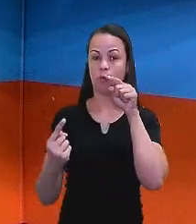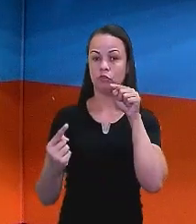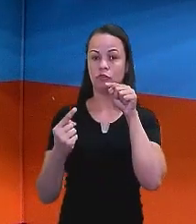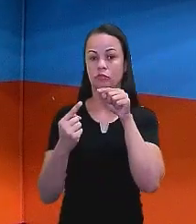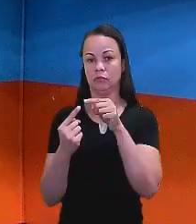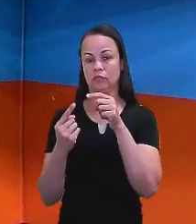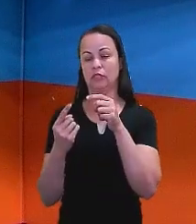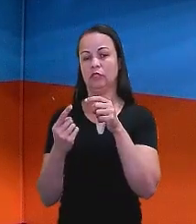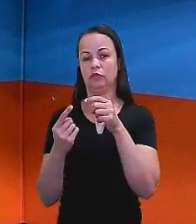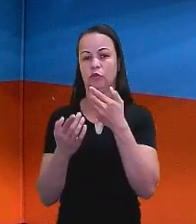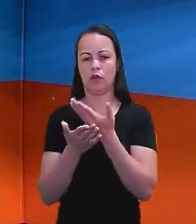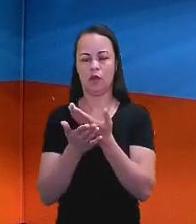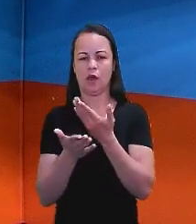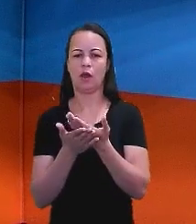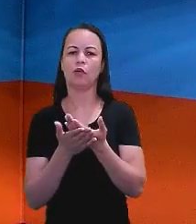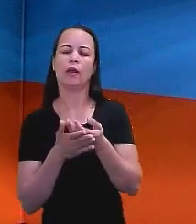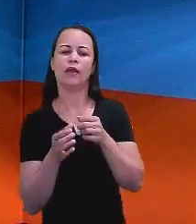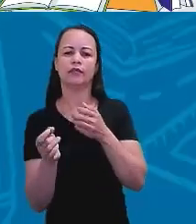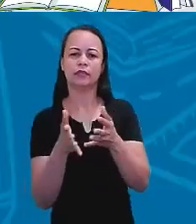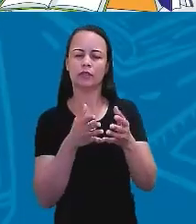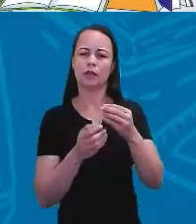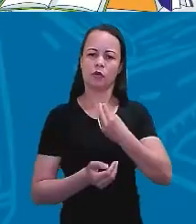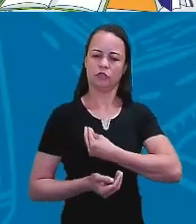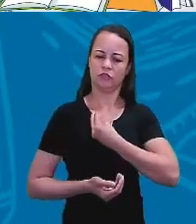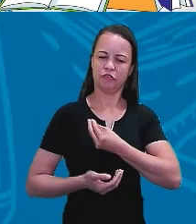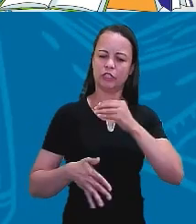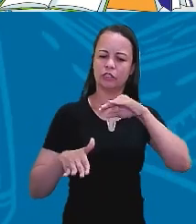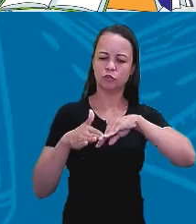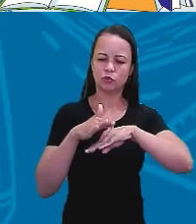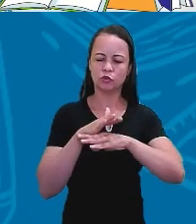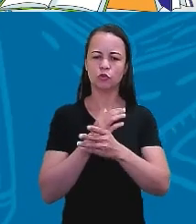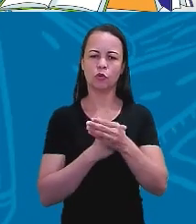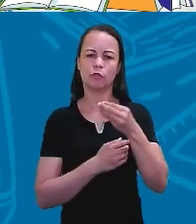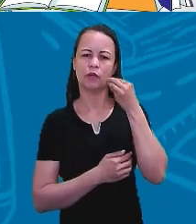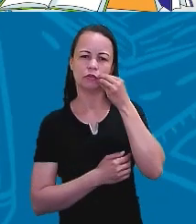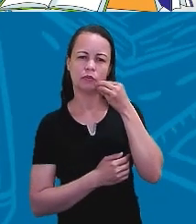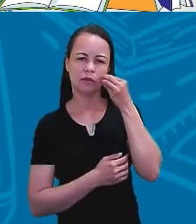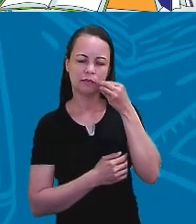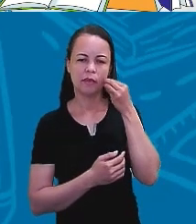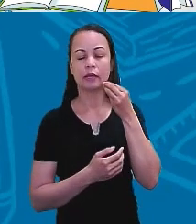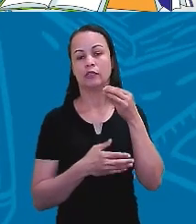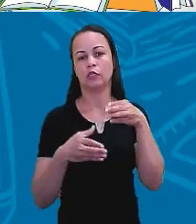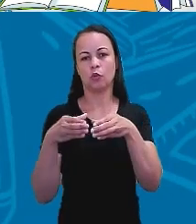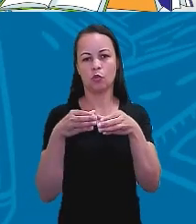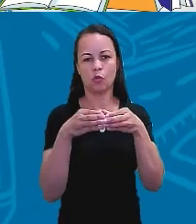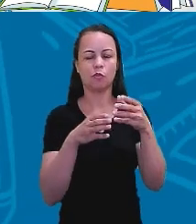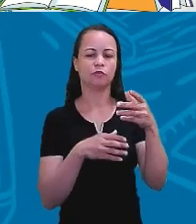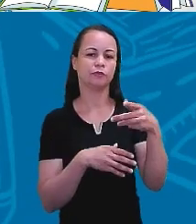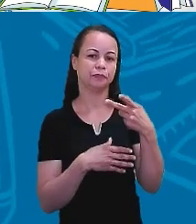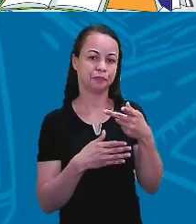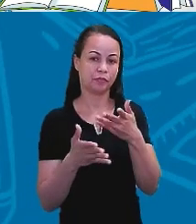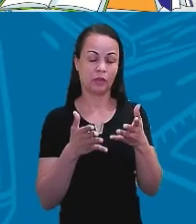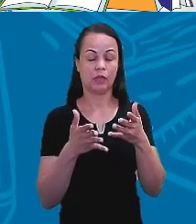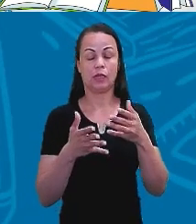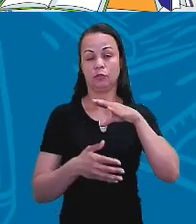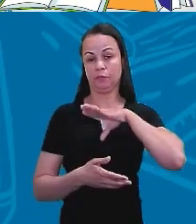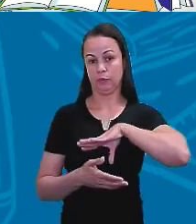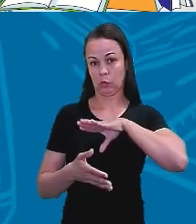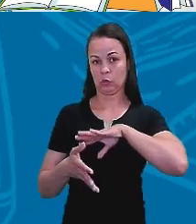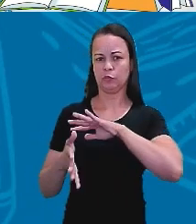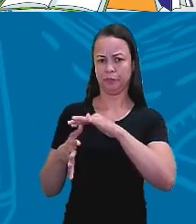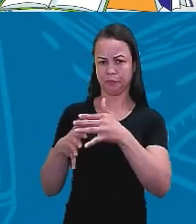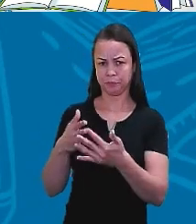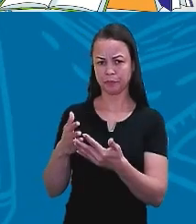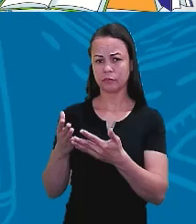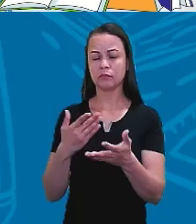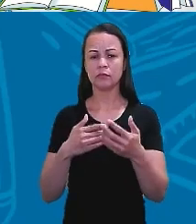é retratar modos de vida, de hábitos, de experiências de grupos falantes, né, da língua portuguesa ao